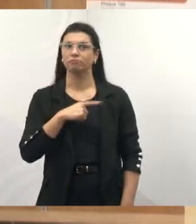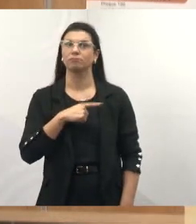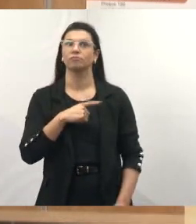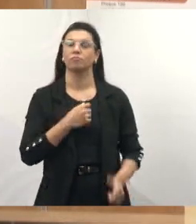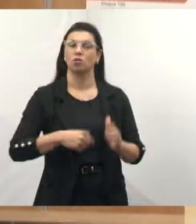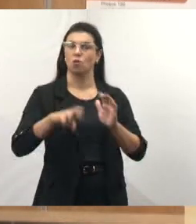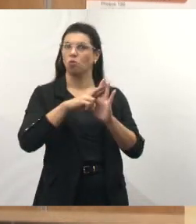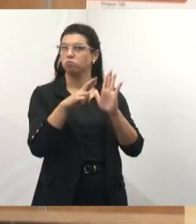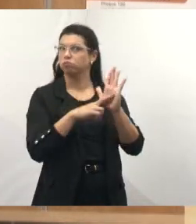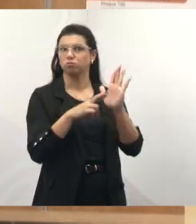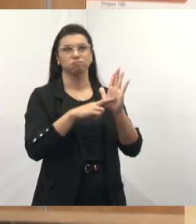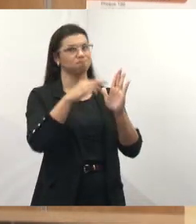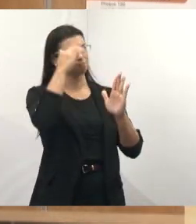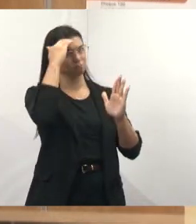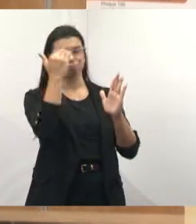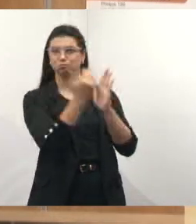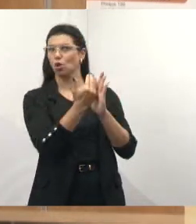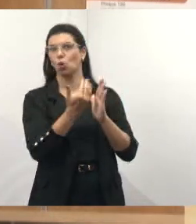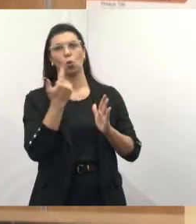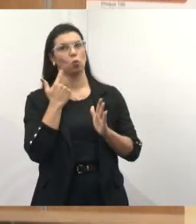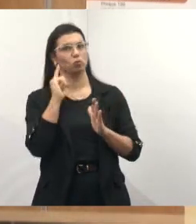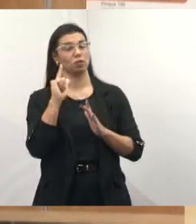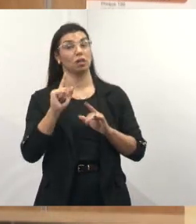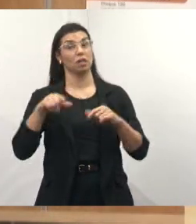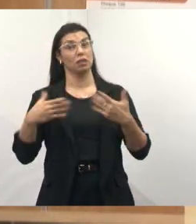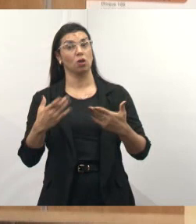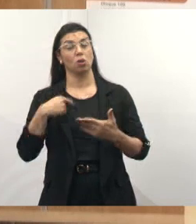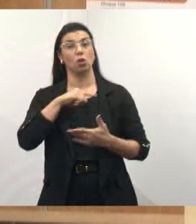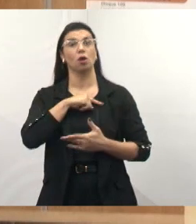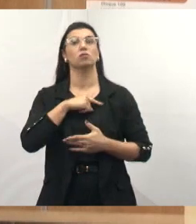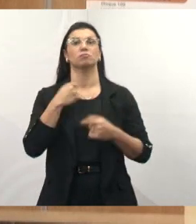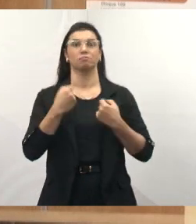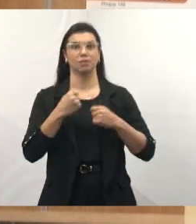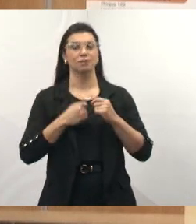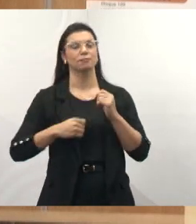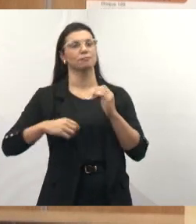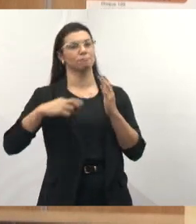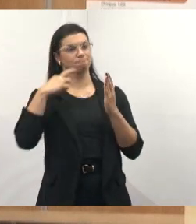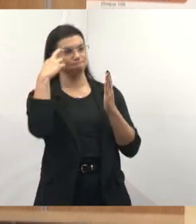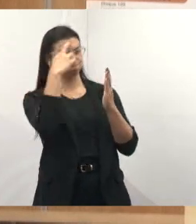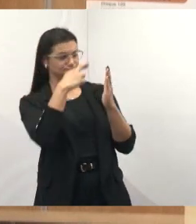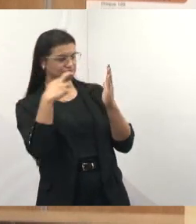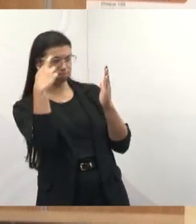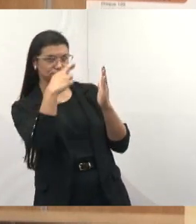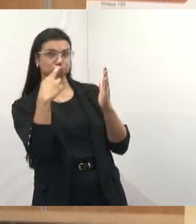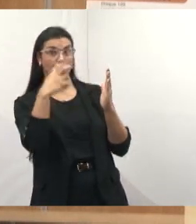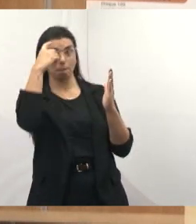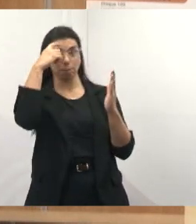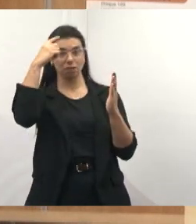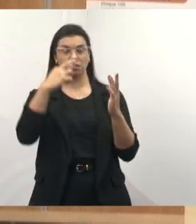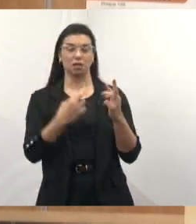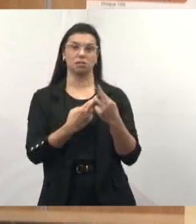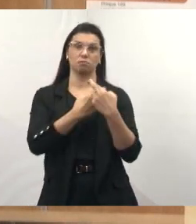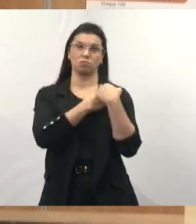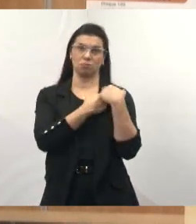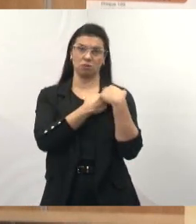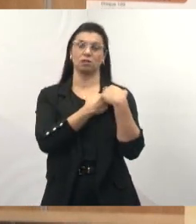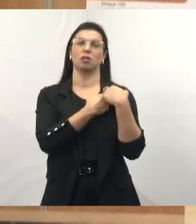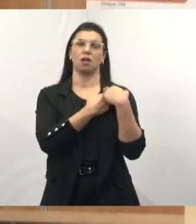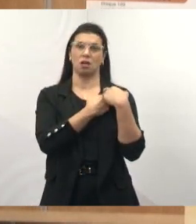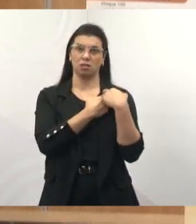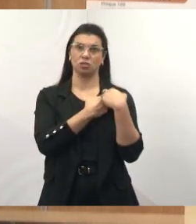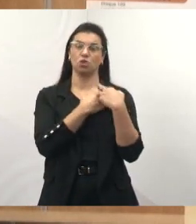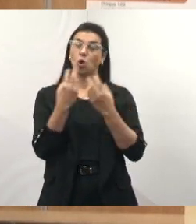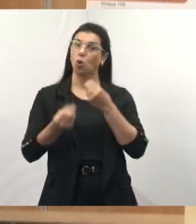às vezes de só bater palma, a gente tem que aí analisar e pensar, ter a responsabilidade de pensar